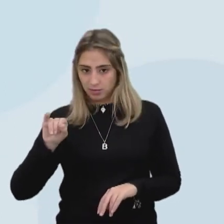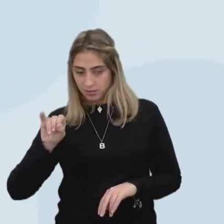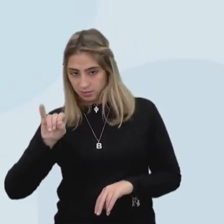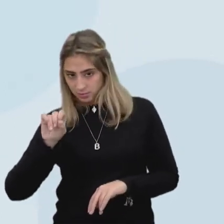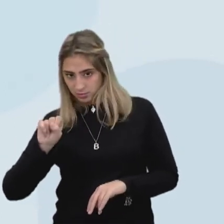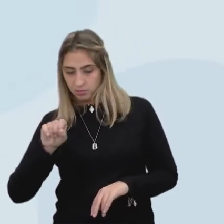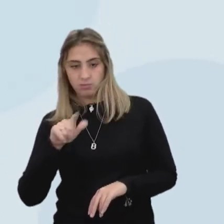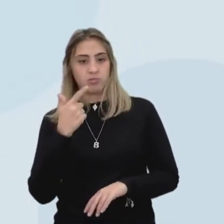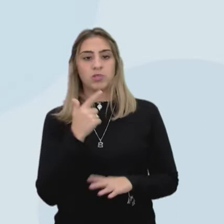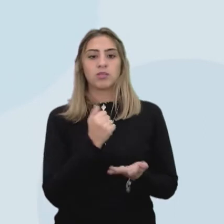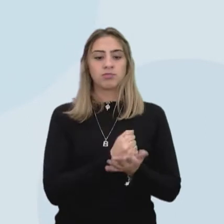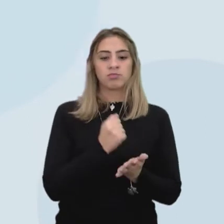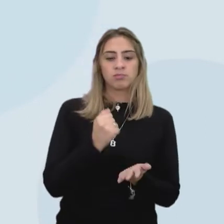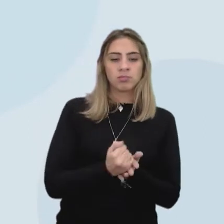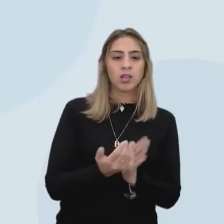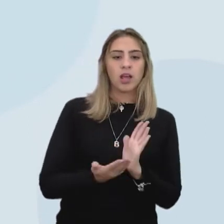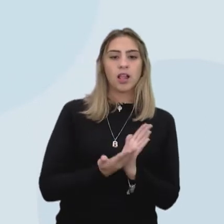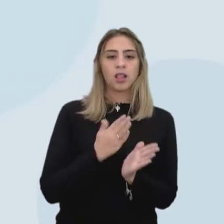hein?